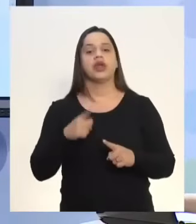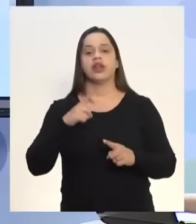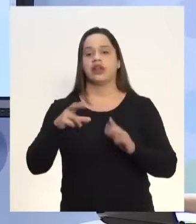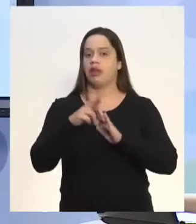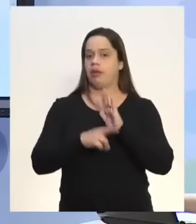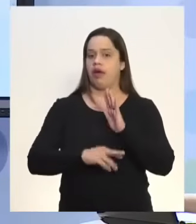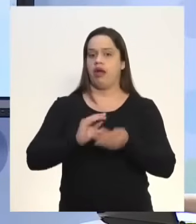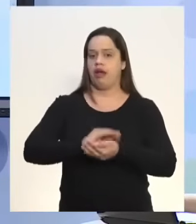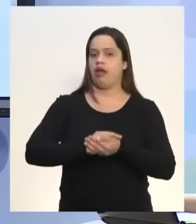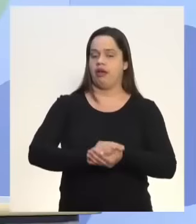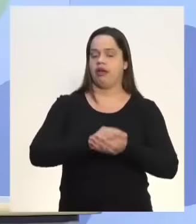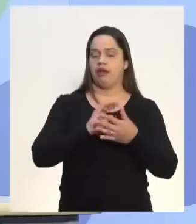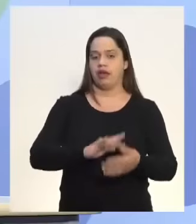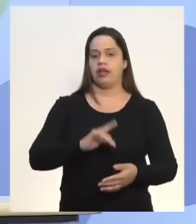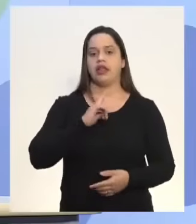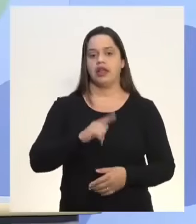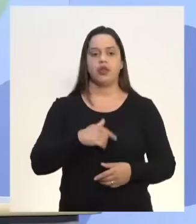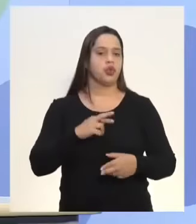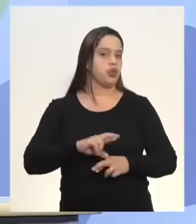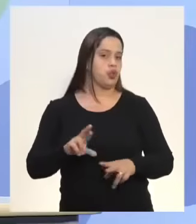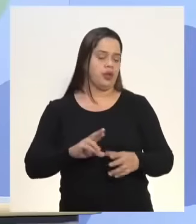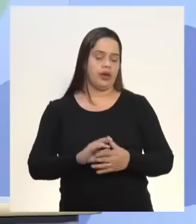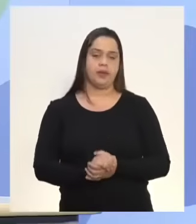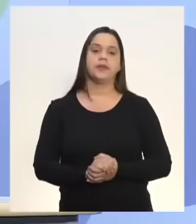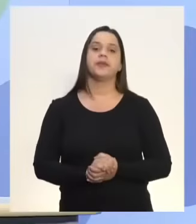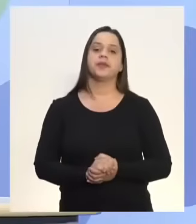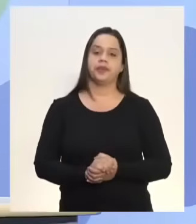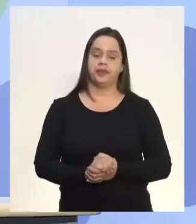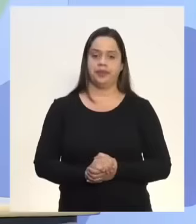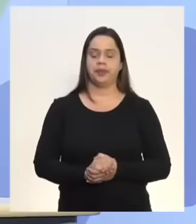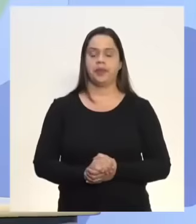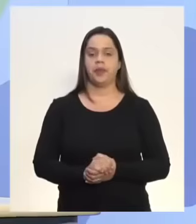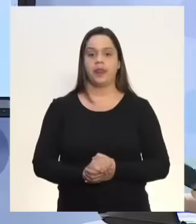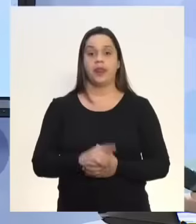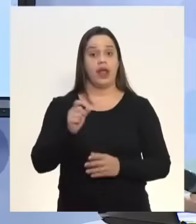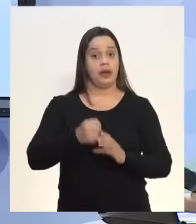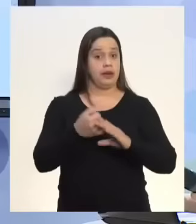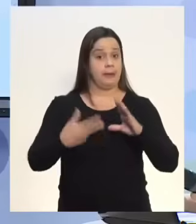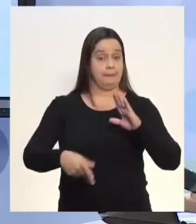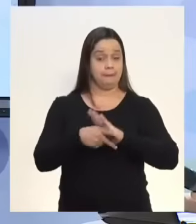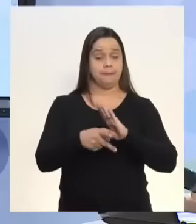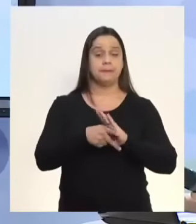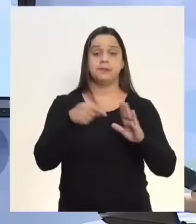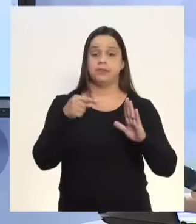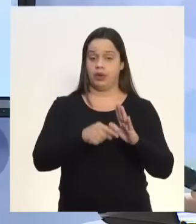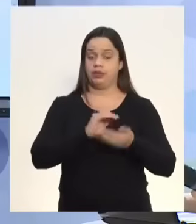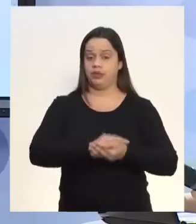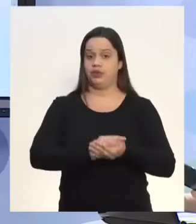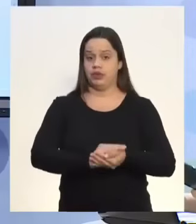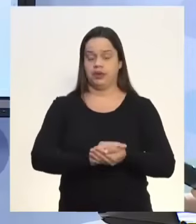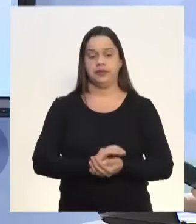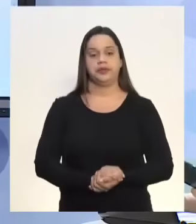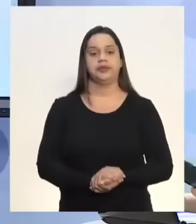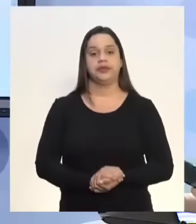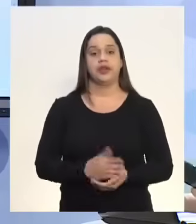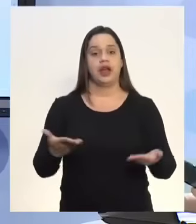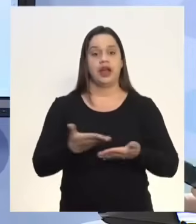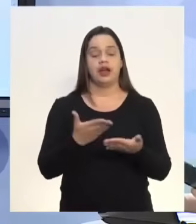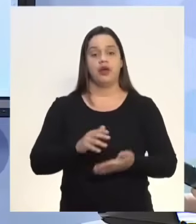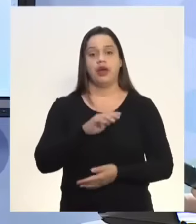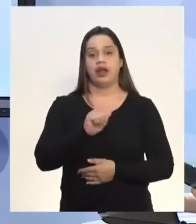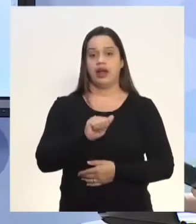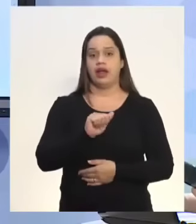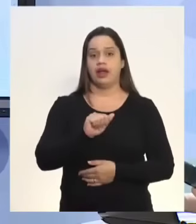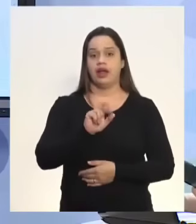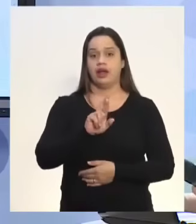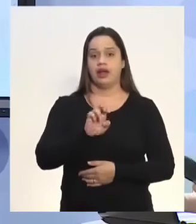ser representado. Não é aleatório, né? Isso mesmo, na característica do dado. Beleza, agora a aresta. A aresta